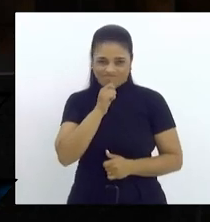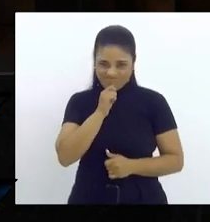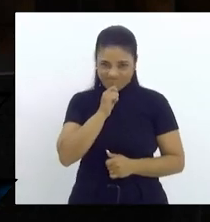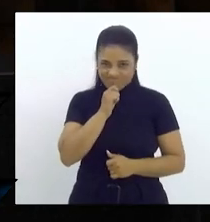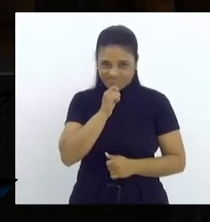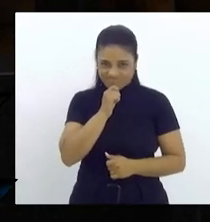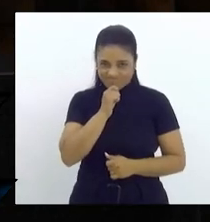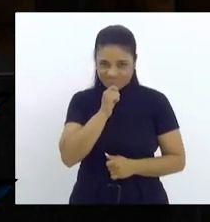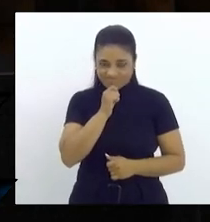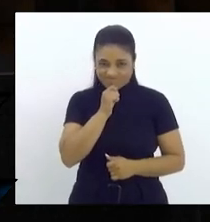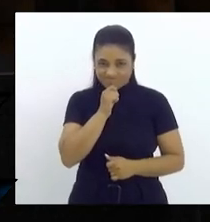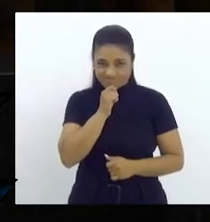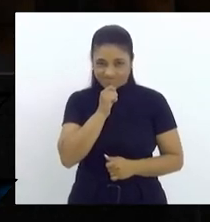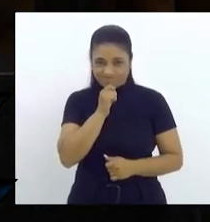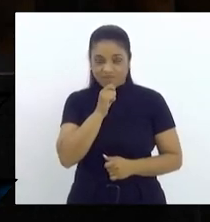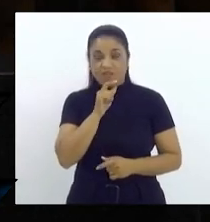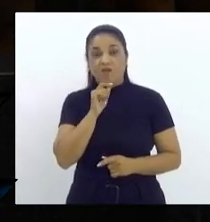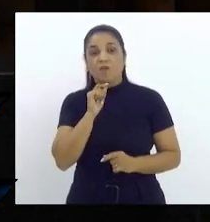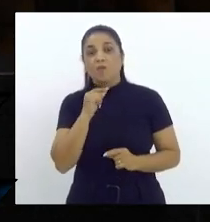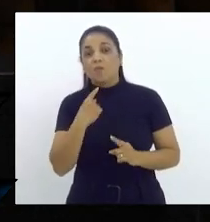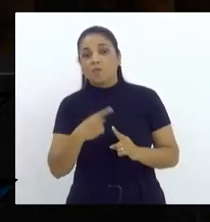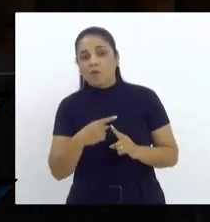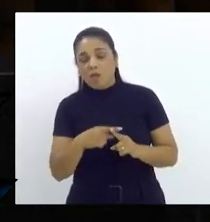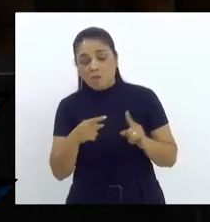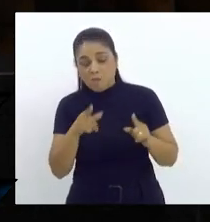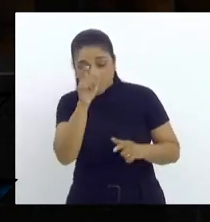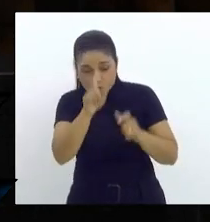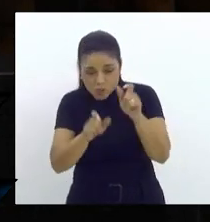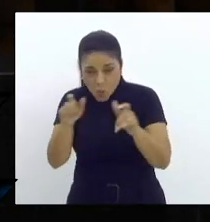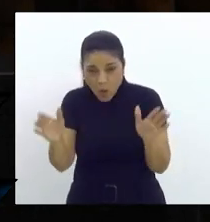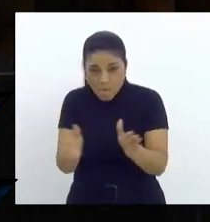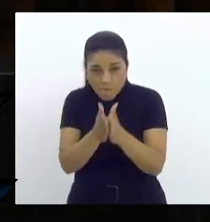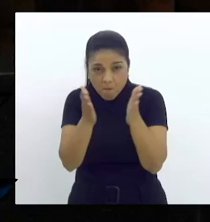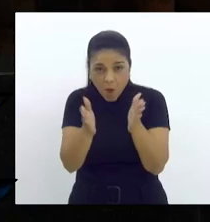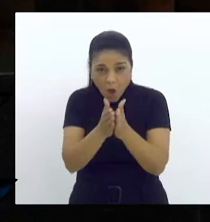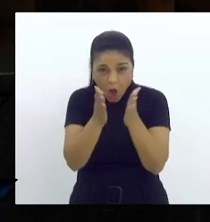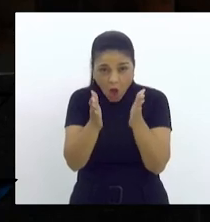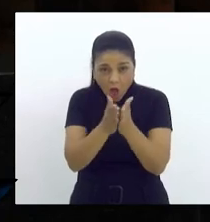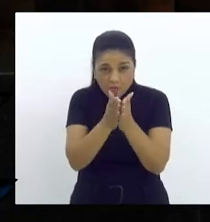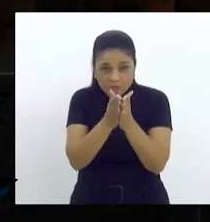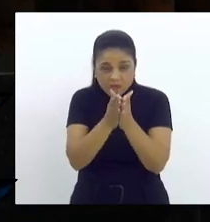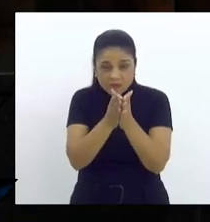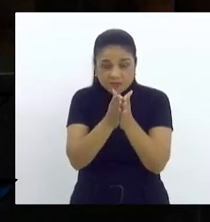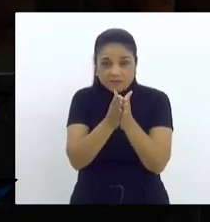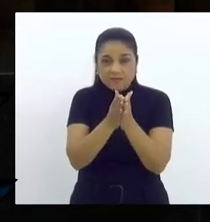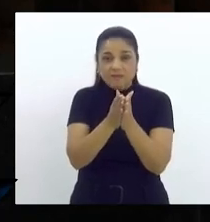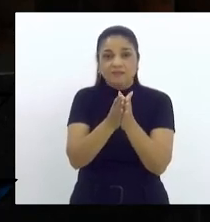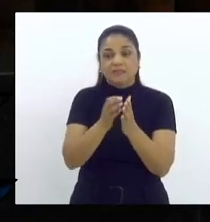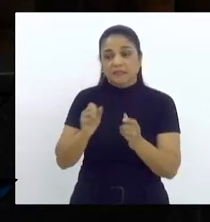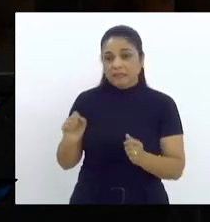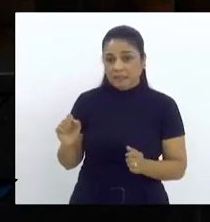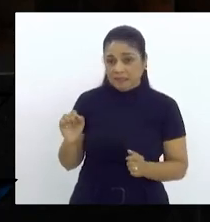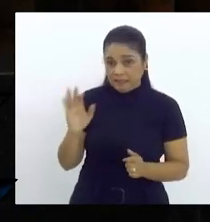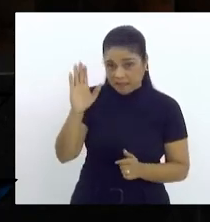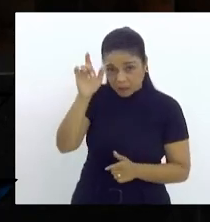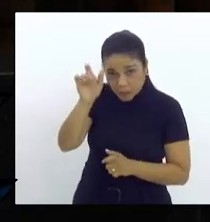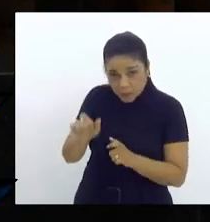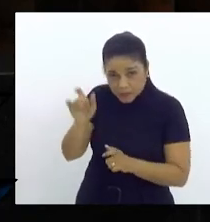porque atinge o mais pobre e o mais rico de forma